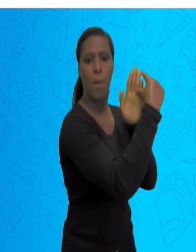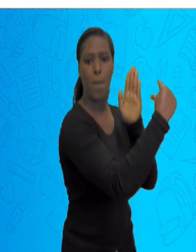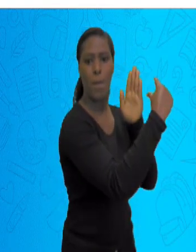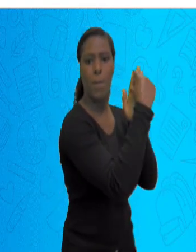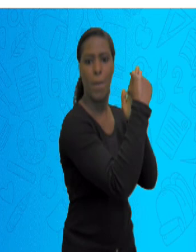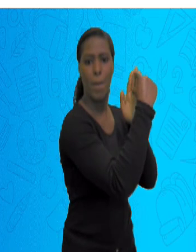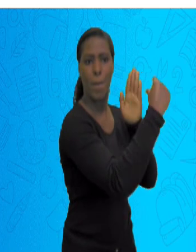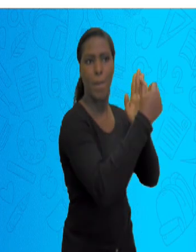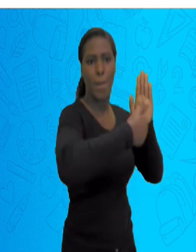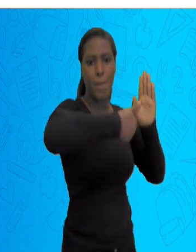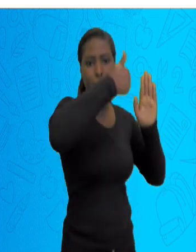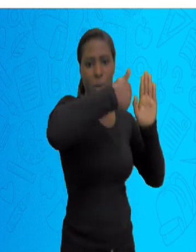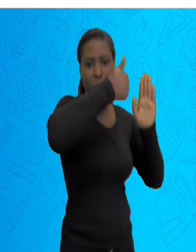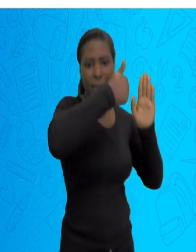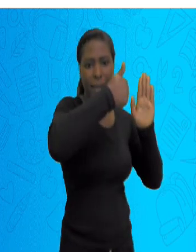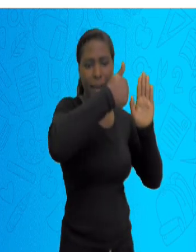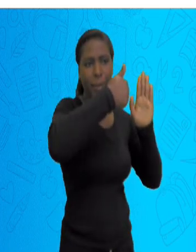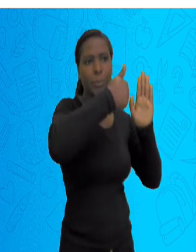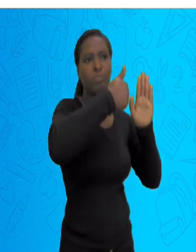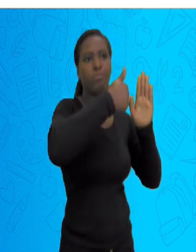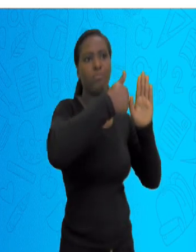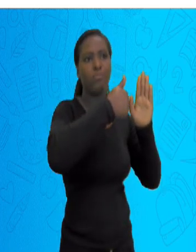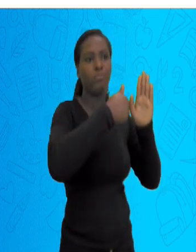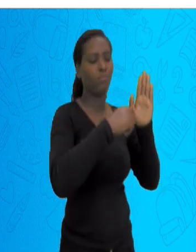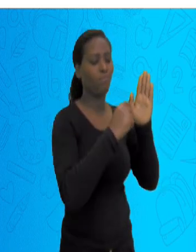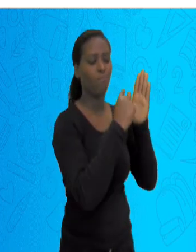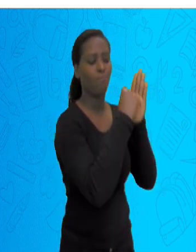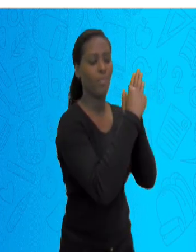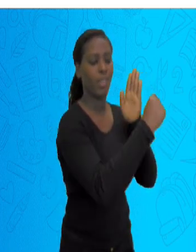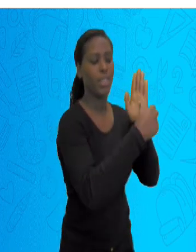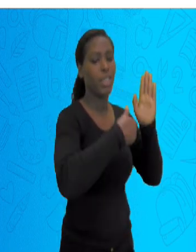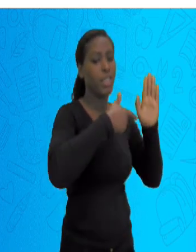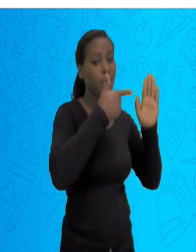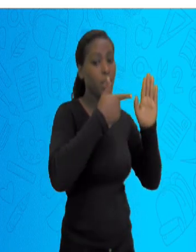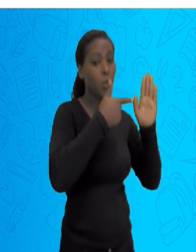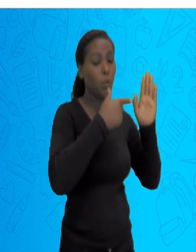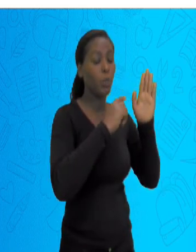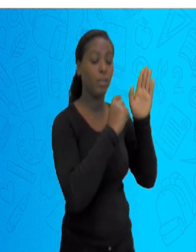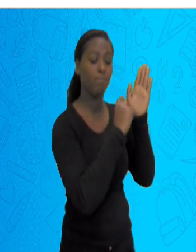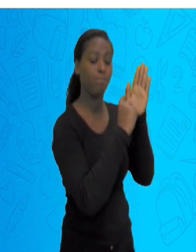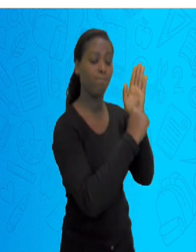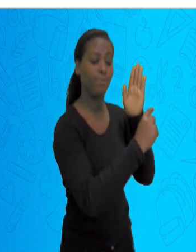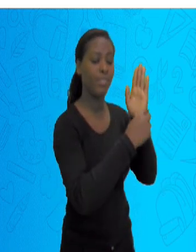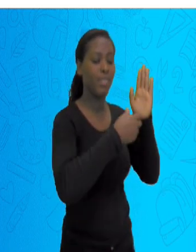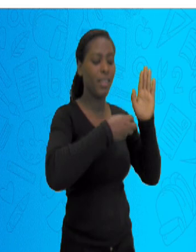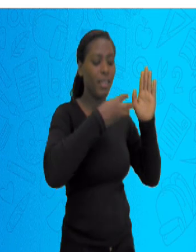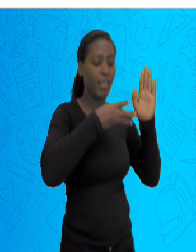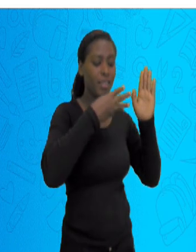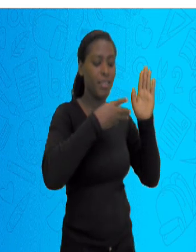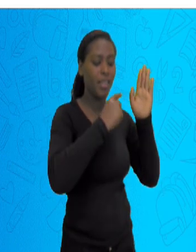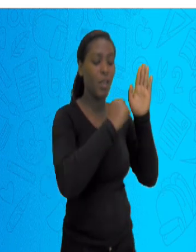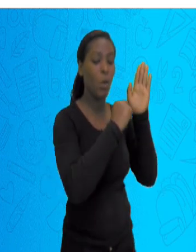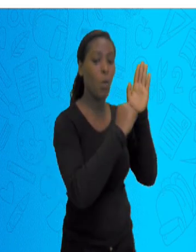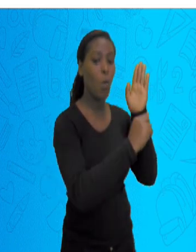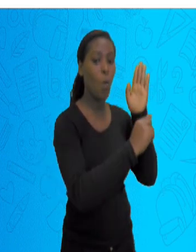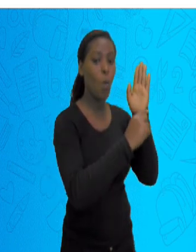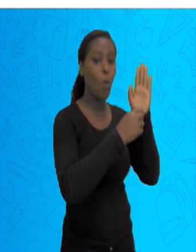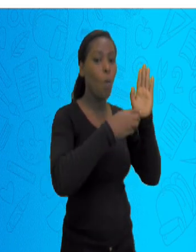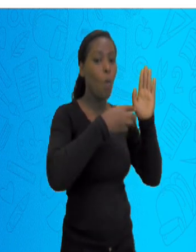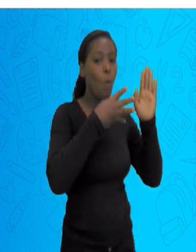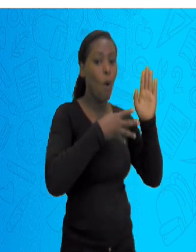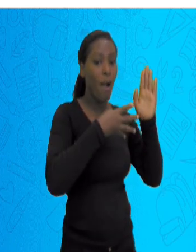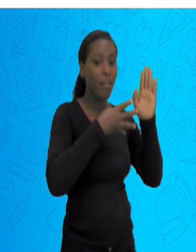a primeira, a segunda, a terceira, a quarta,